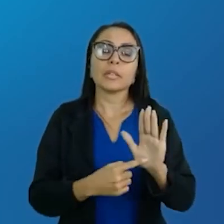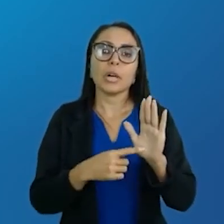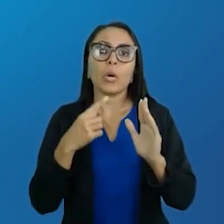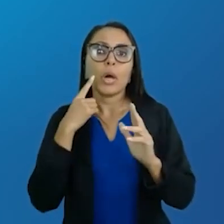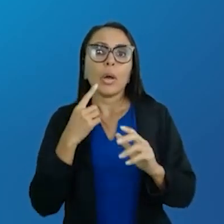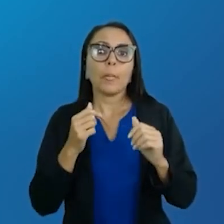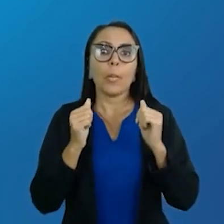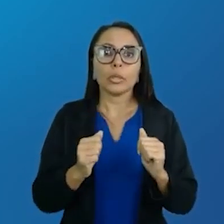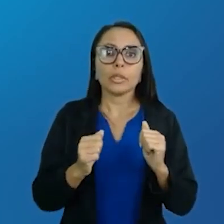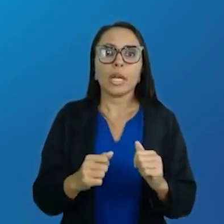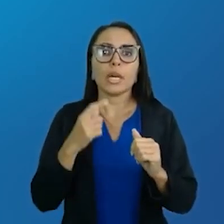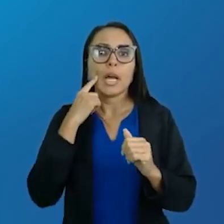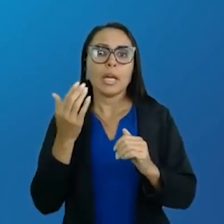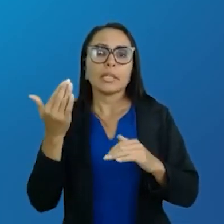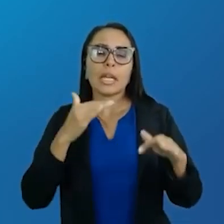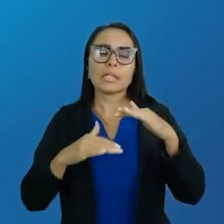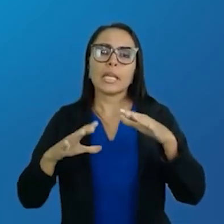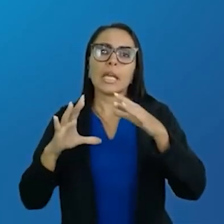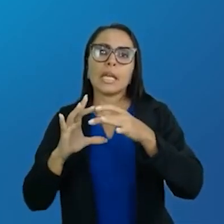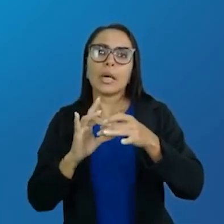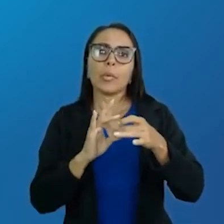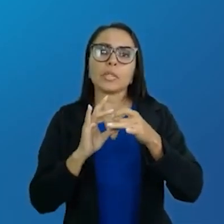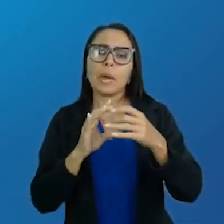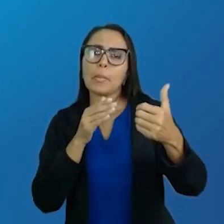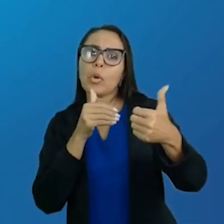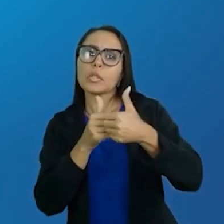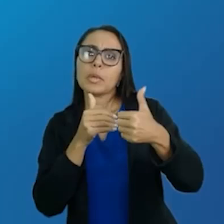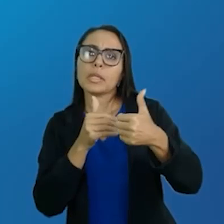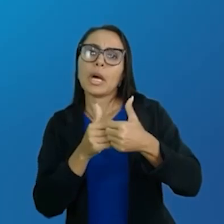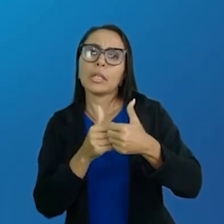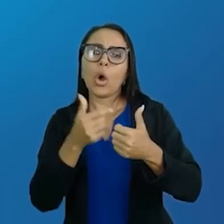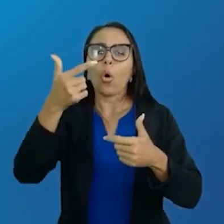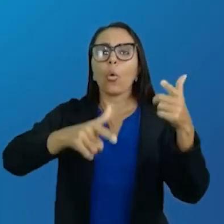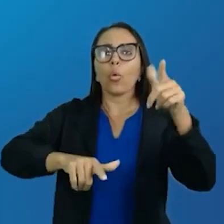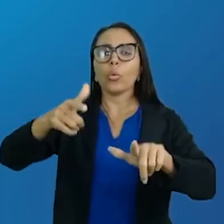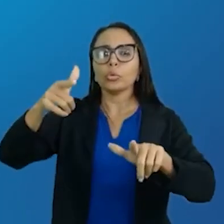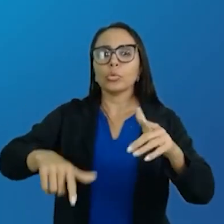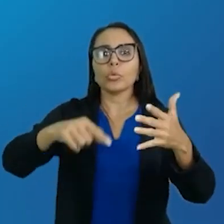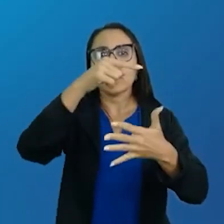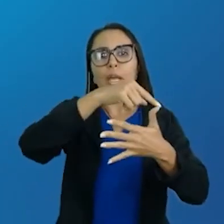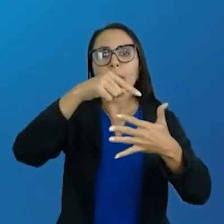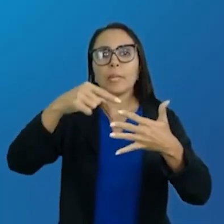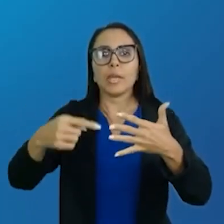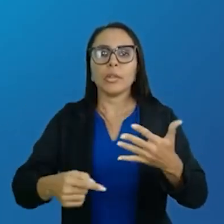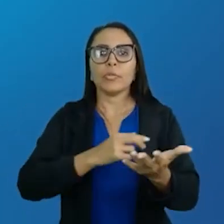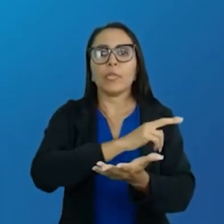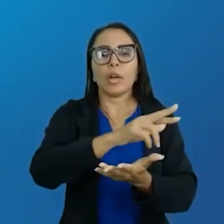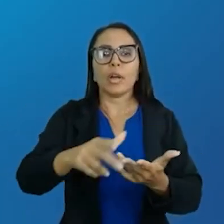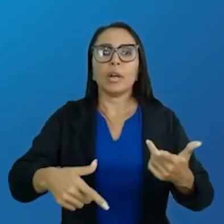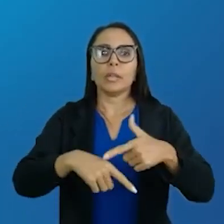você pode trazer através da harmonia, através da proximidade, através de alguns elementos que foram aprendidos em outras disciplinas,